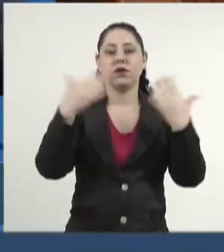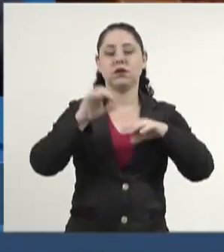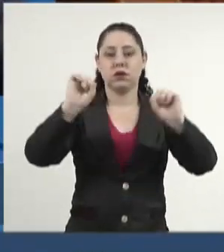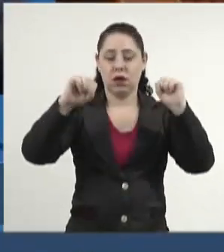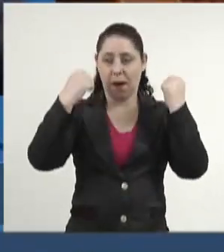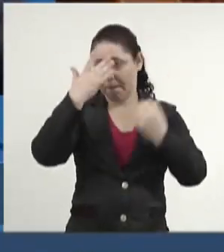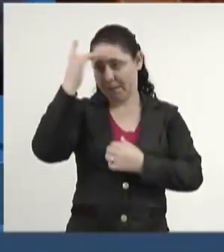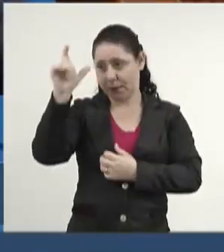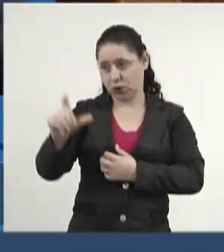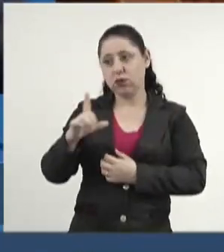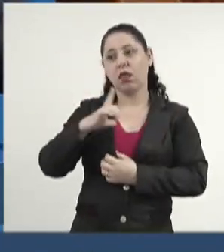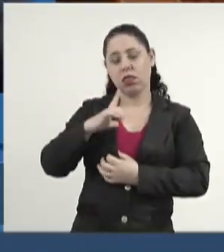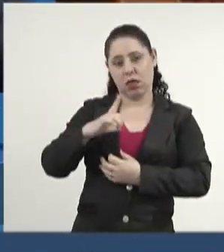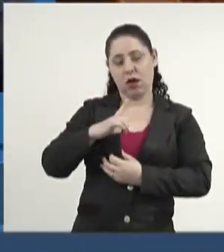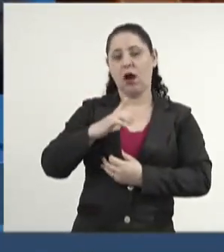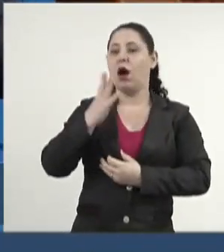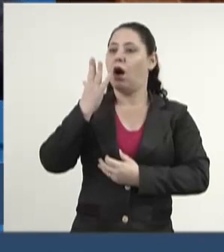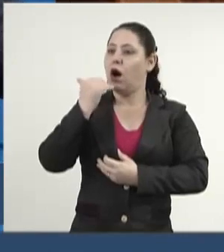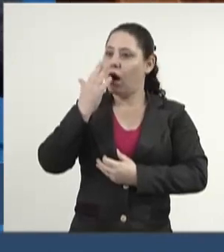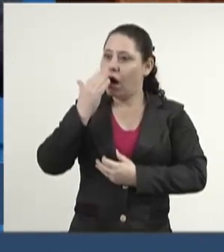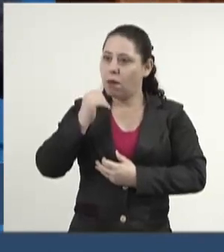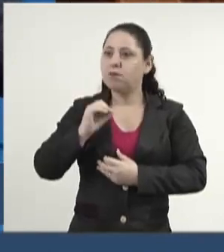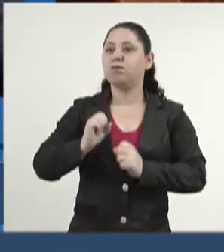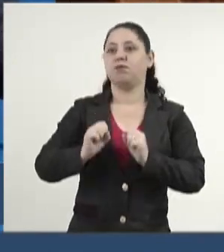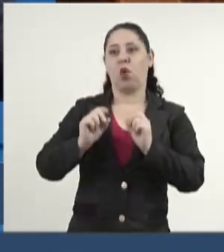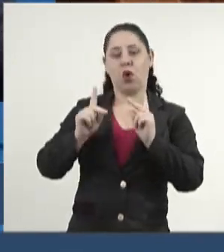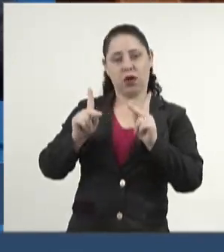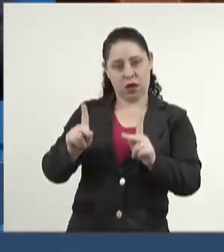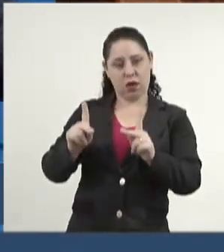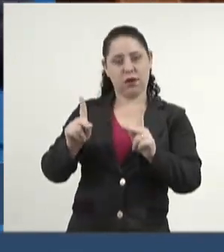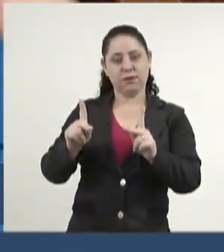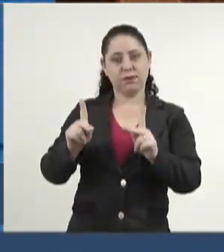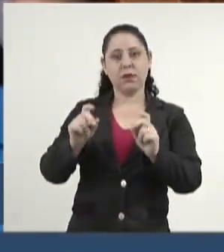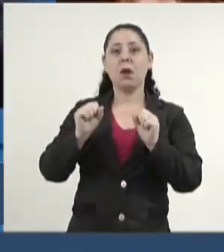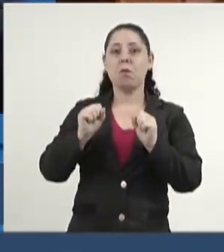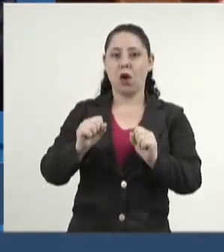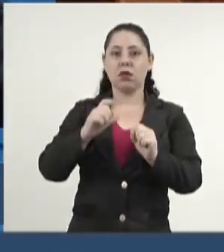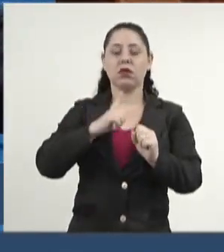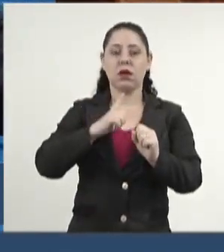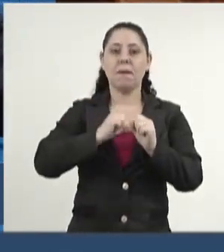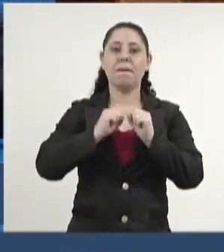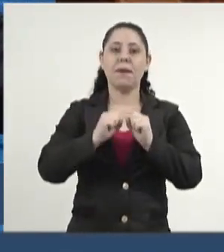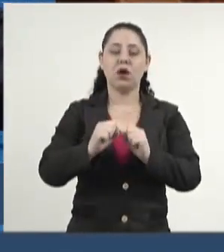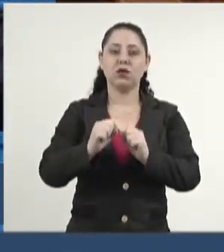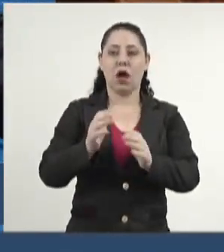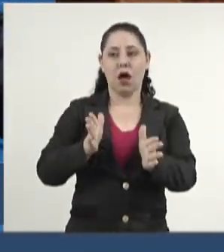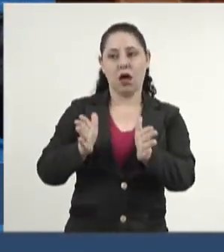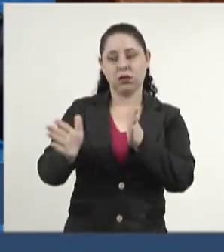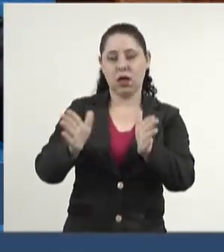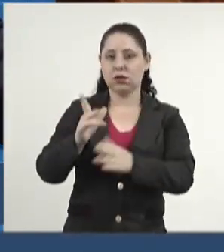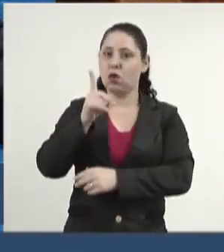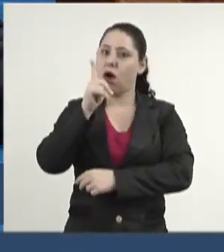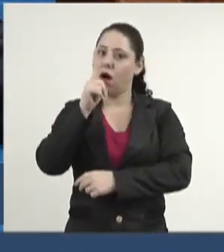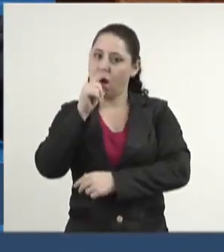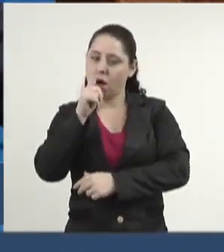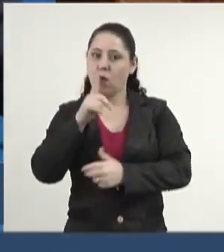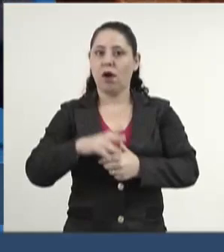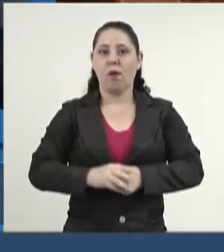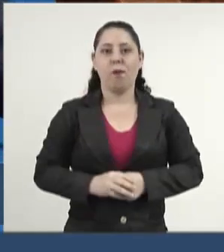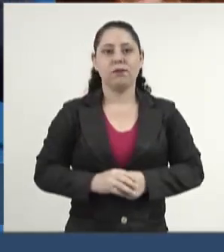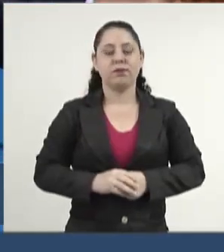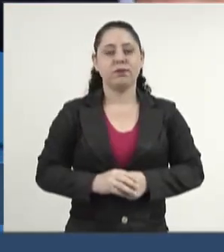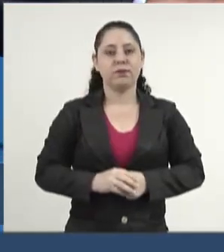sujeito esteja alimentado, que ele tenha pelo menos condições de acesso à água potável,